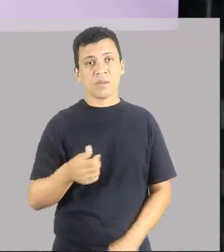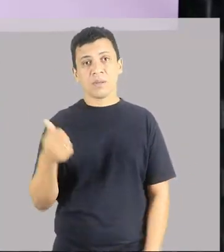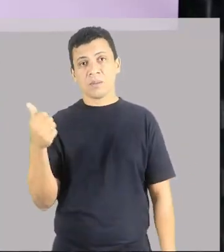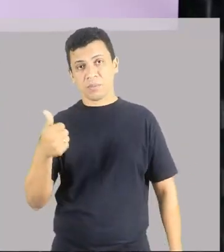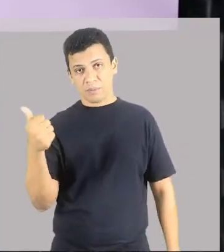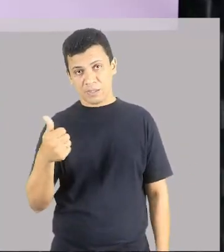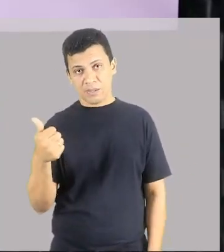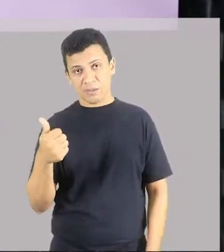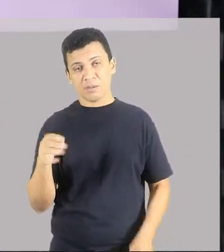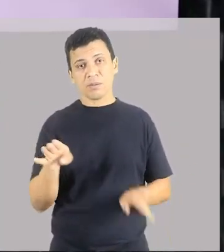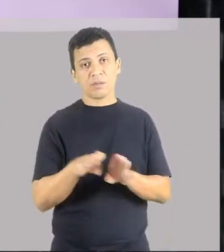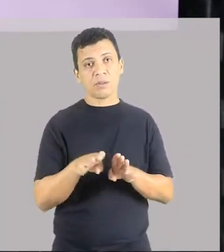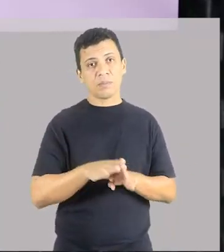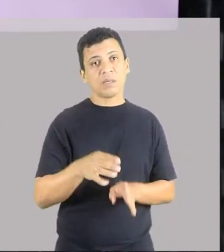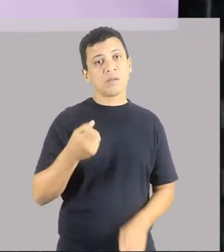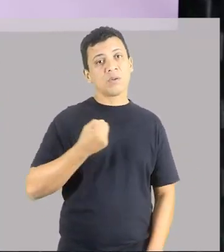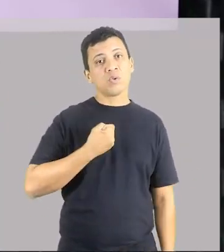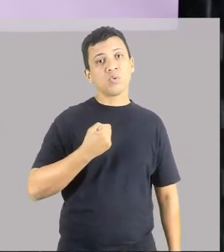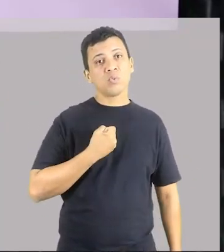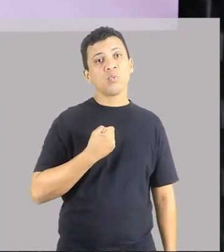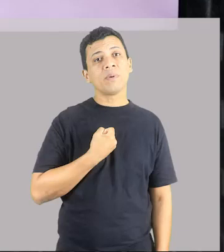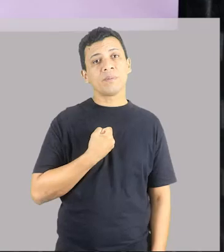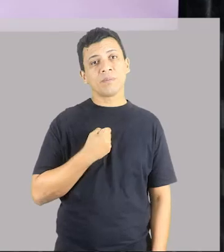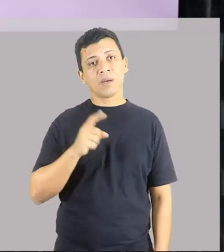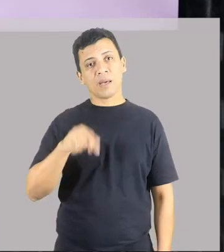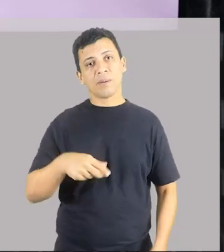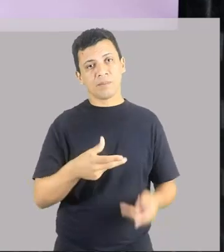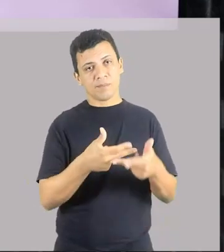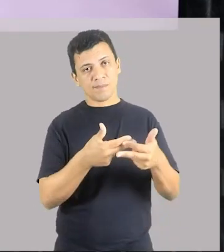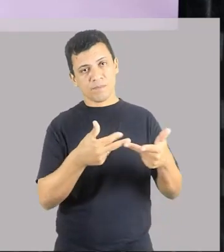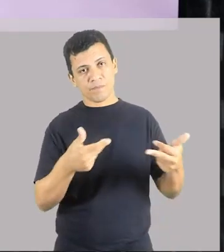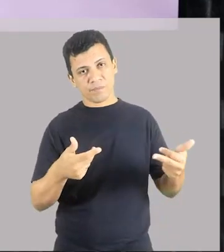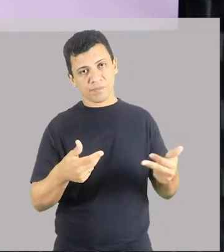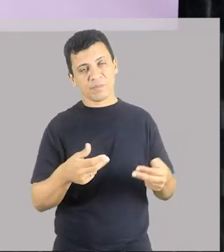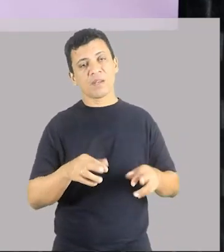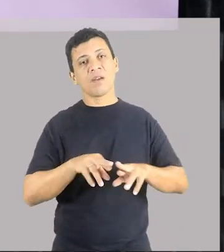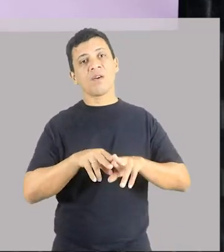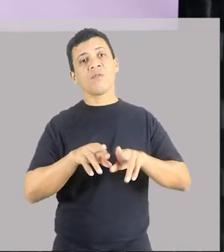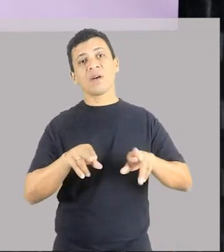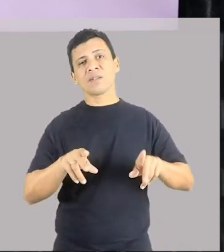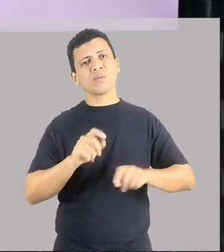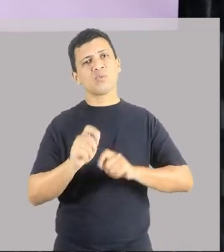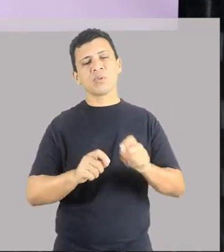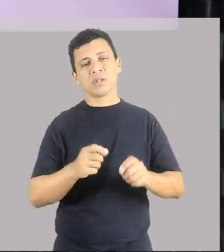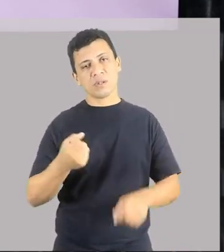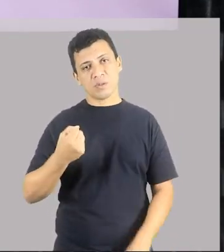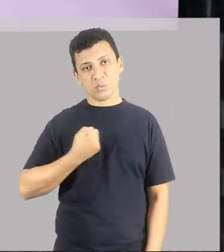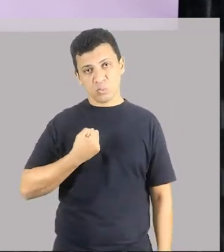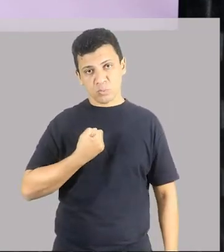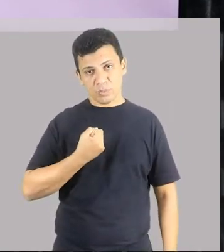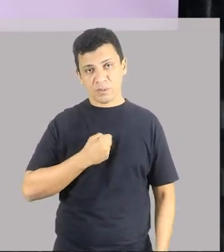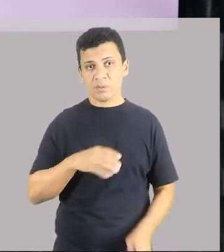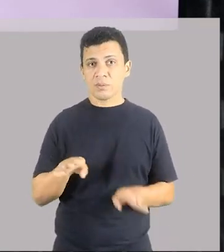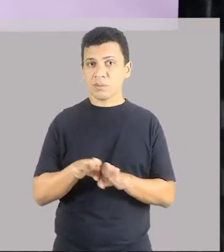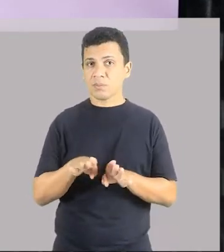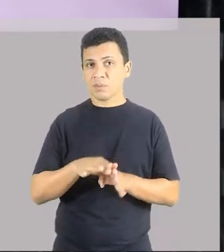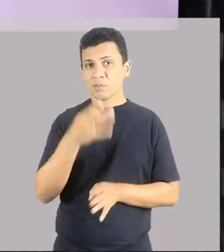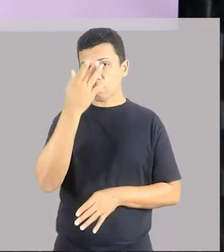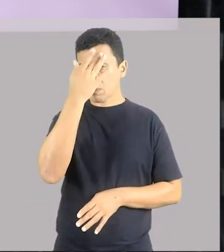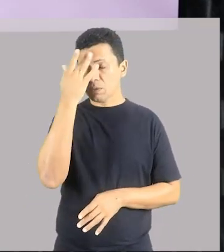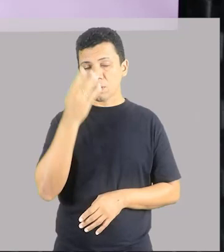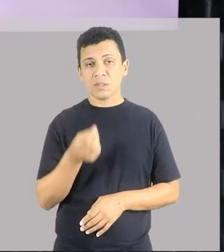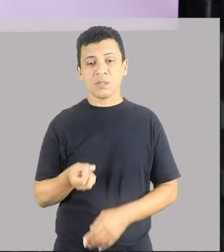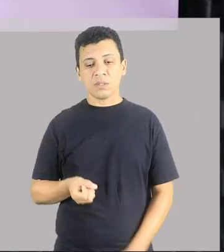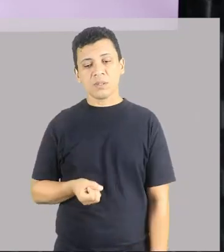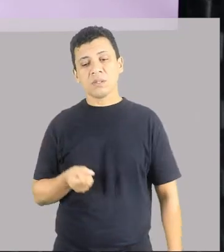faz uma referência de número plural então nós temos aqui a var ação de número e pessoa tá quando eu coloco por exemplo se eles